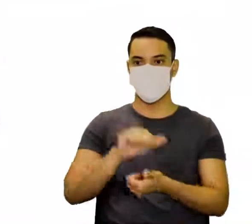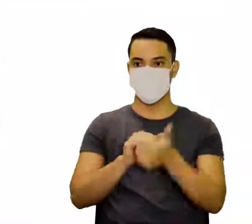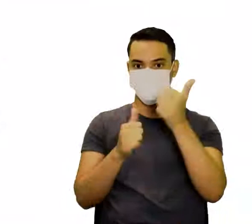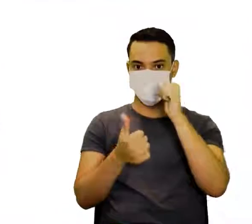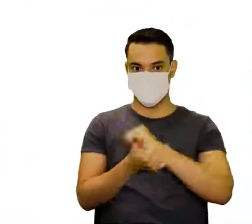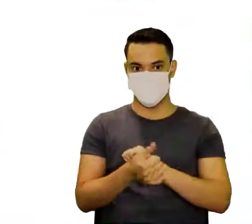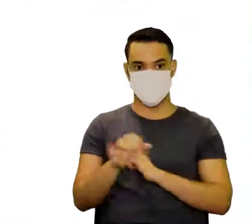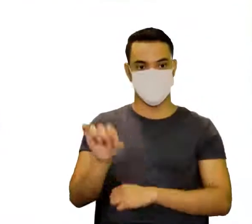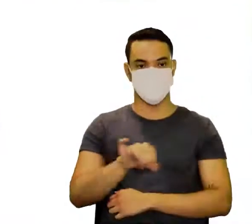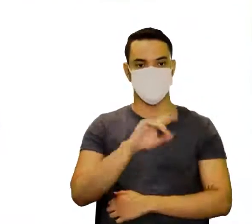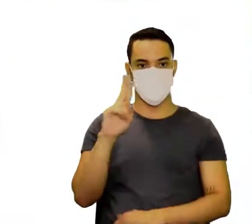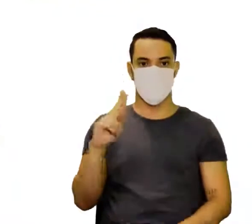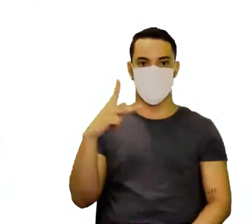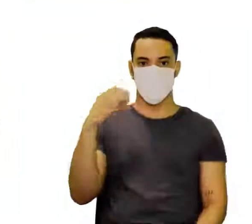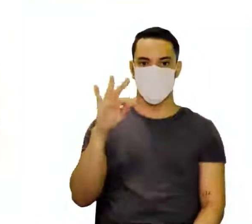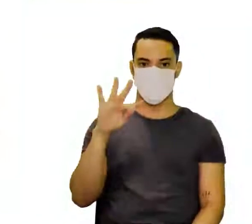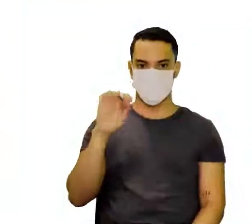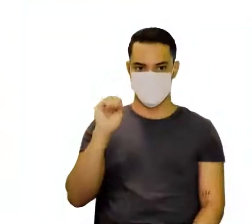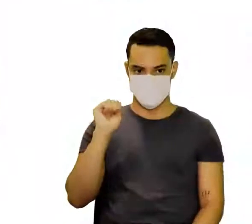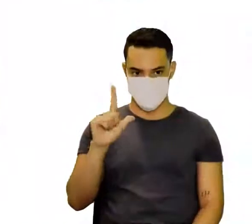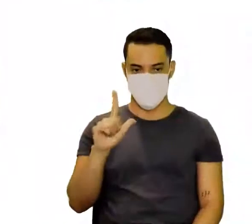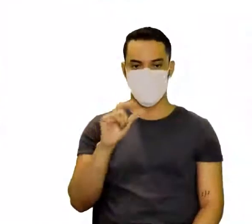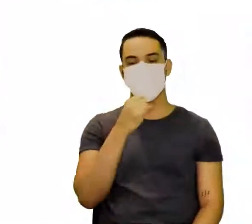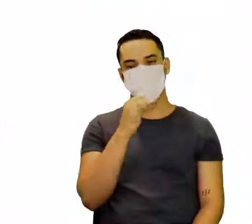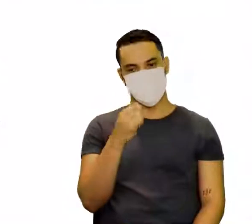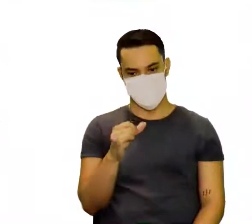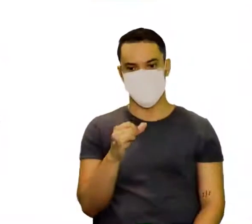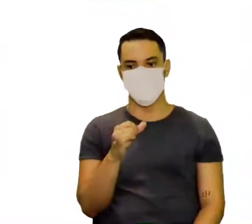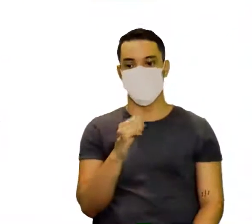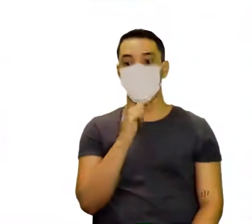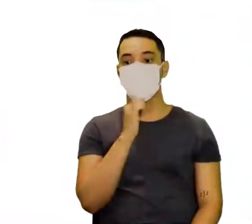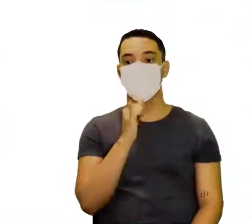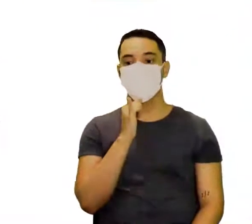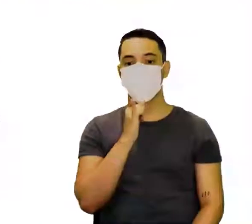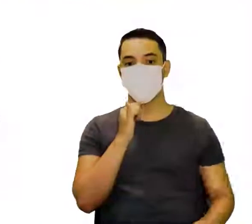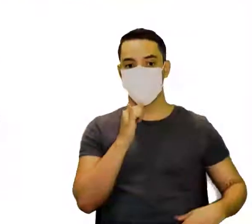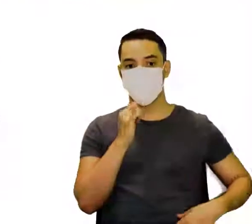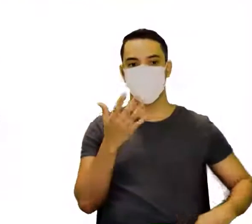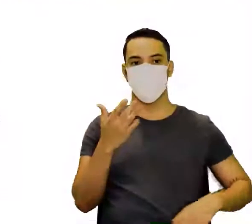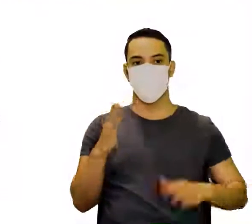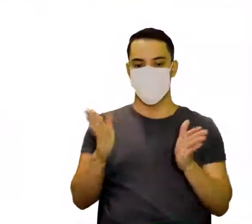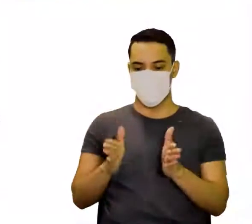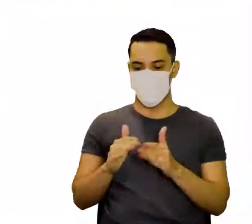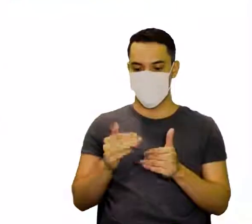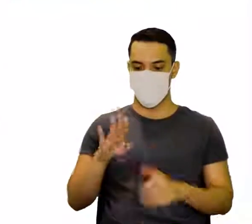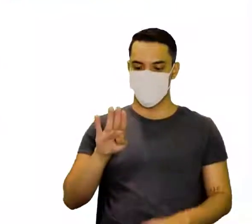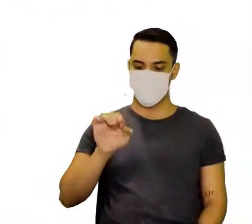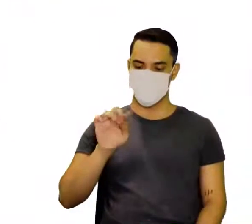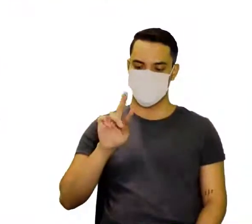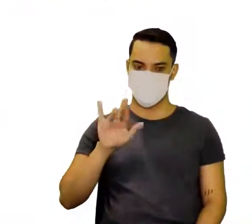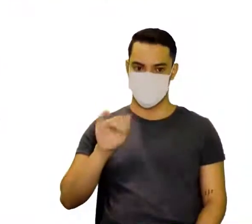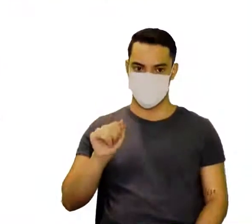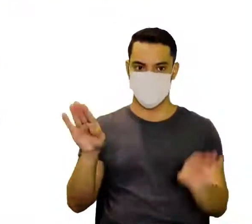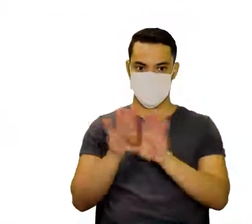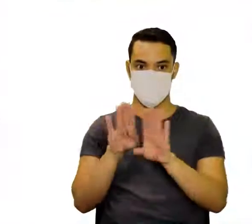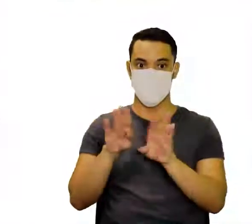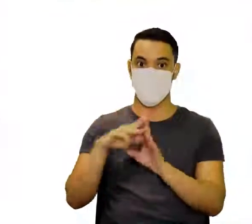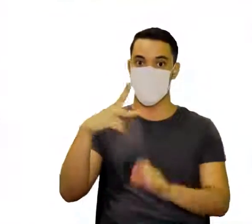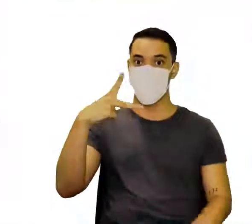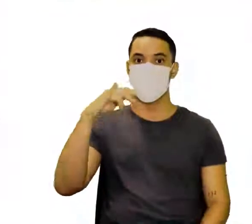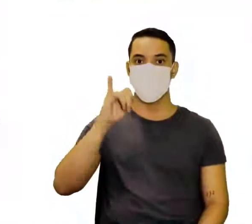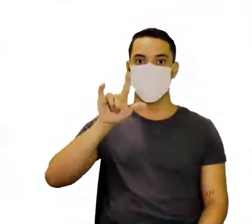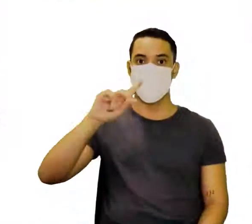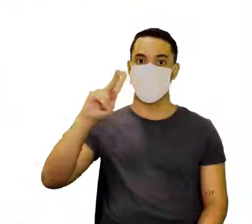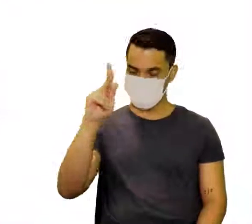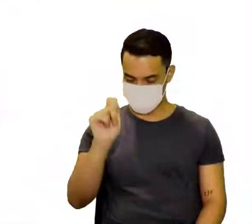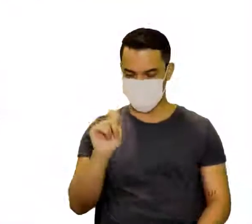ou potencial em energia elétrica. Exemplos, baterias e pilhas, pessoal. Então, pilha é